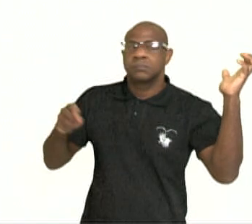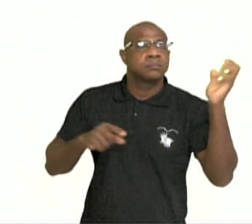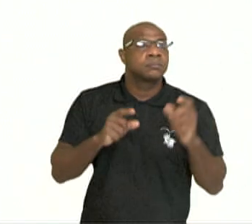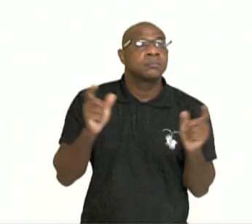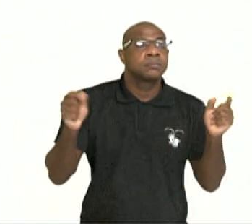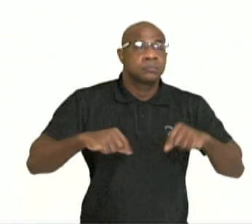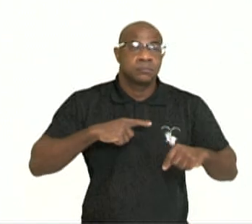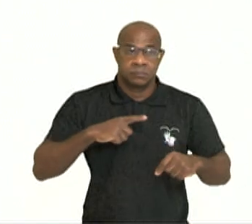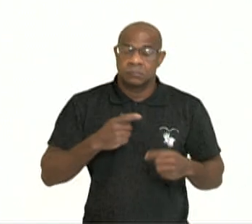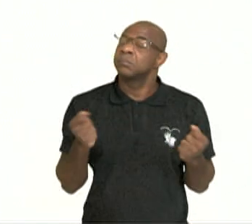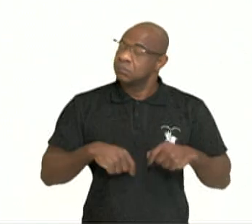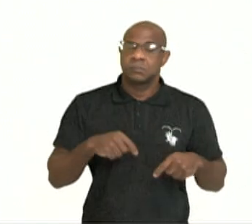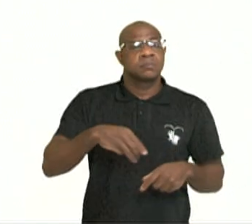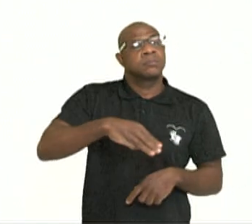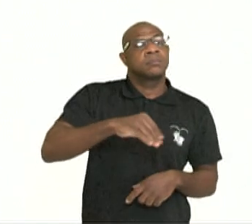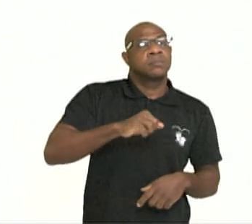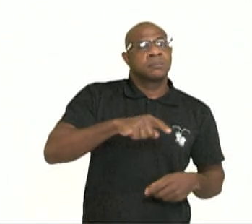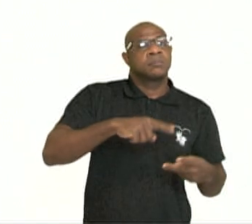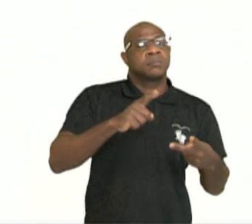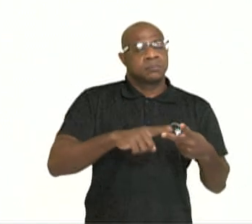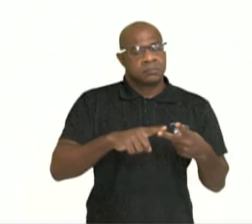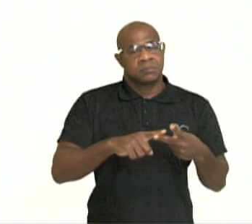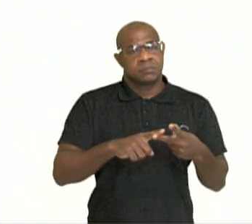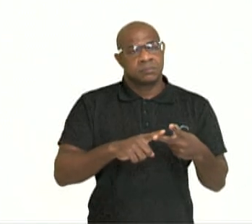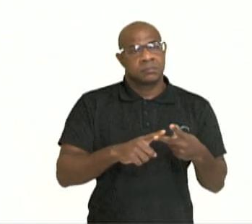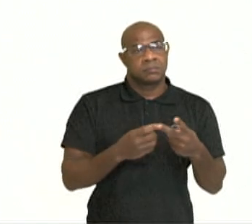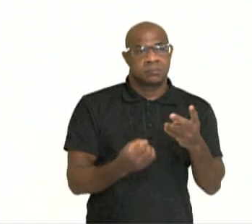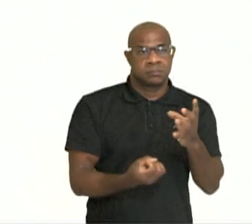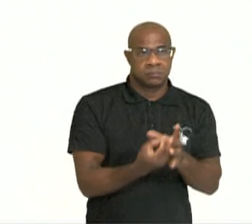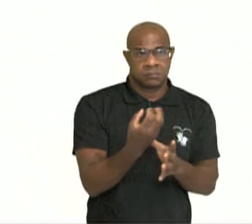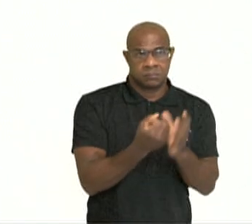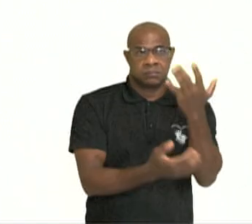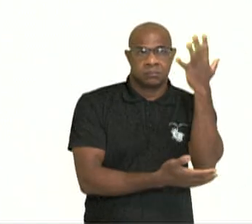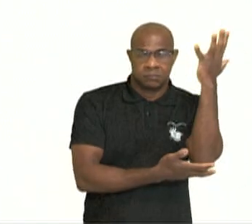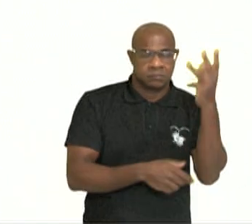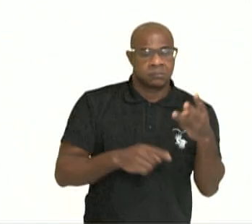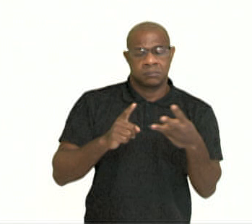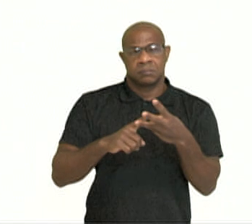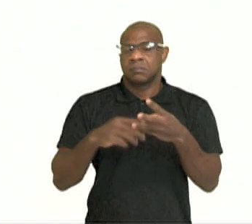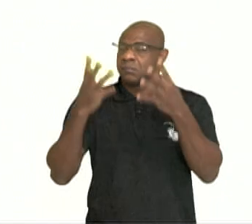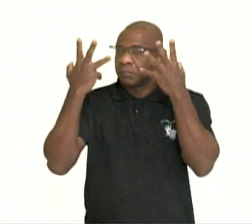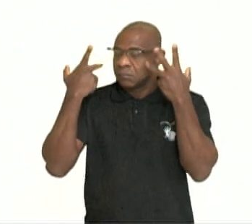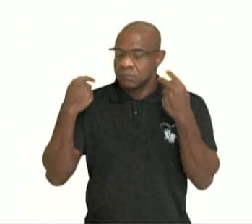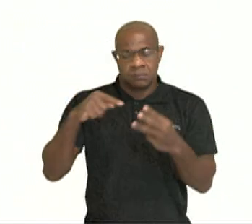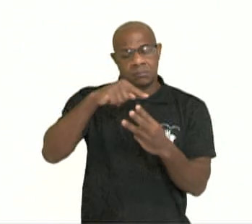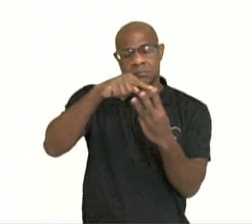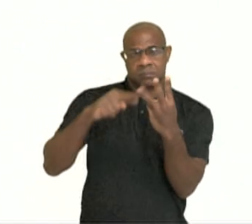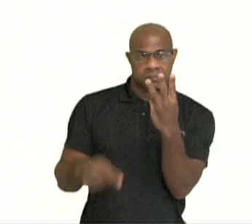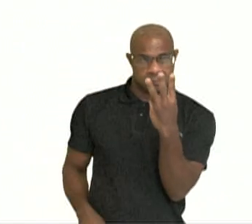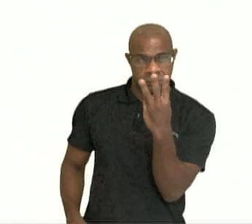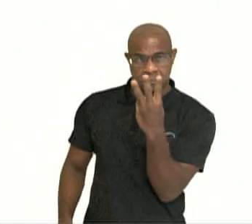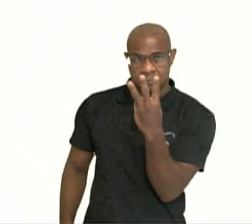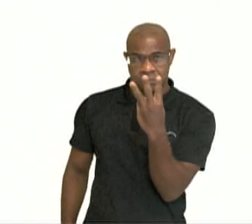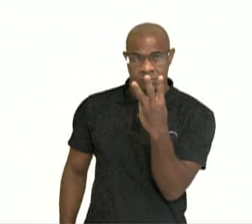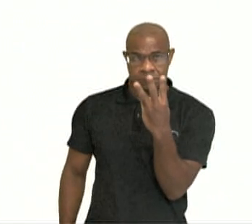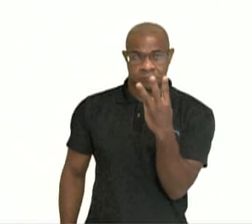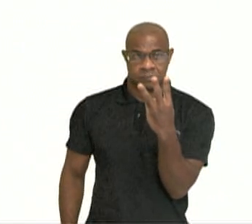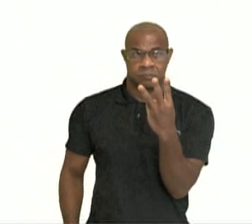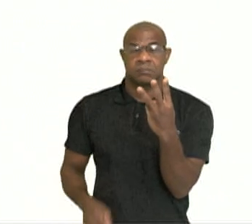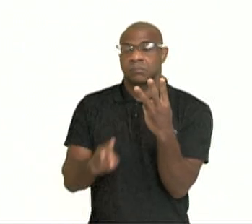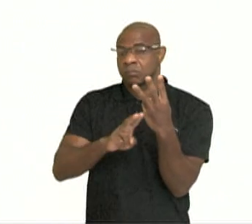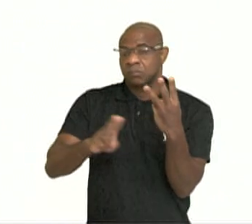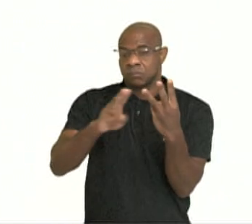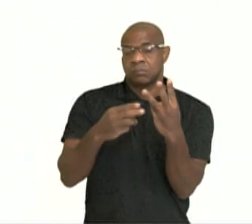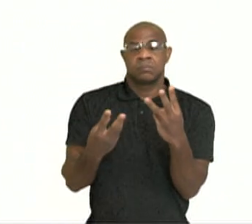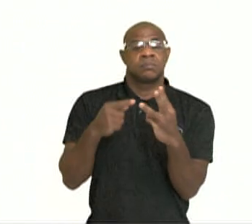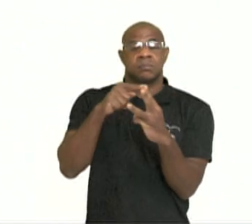ter origem mineral, origem vegetal ou origem animal. Então, nesse mapa conceitual, nós temos os 3